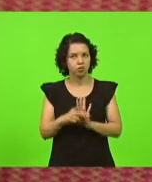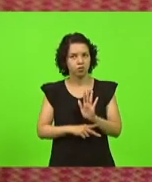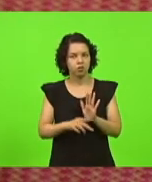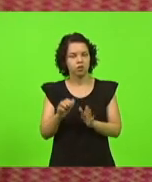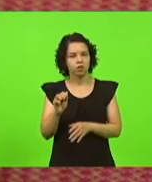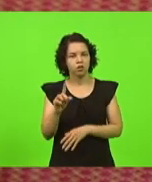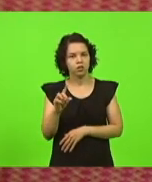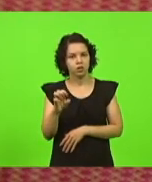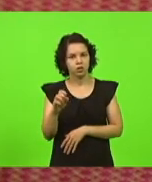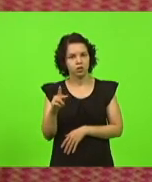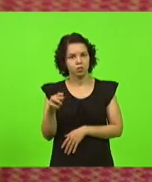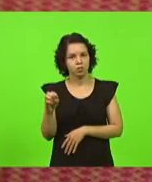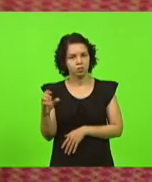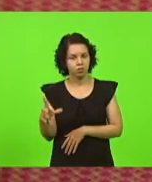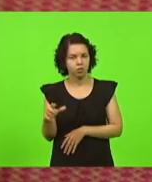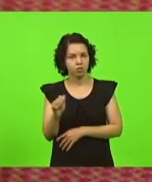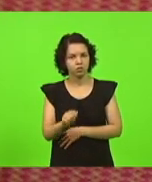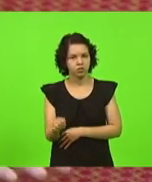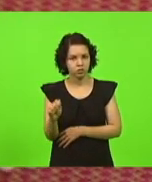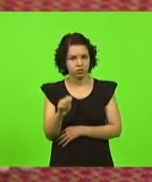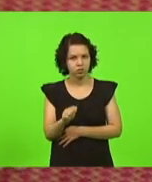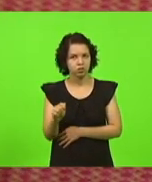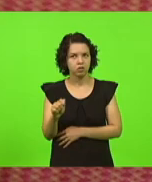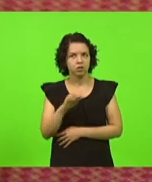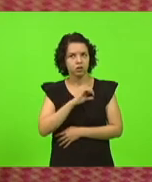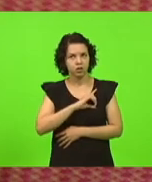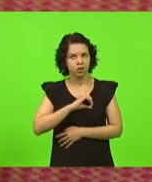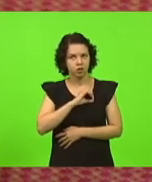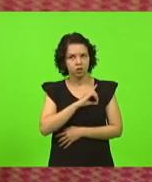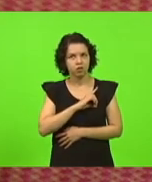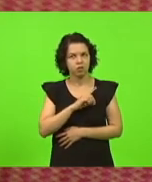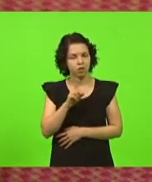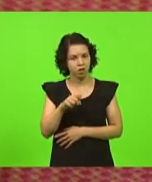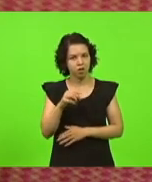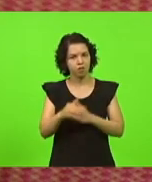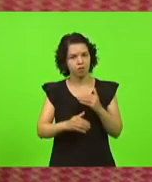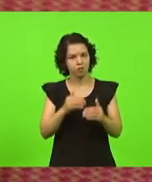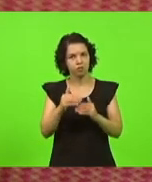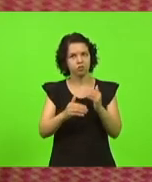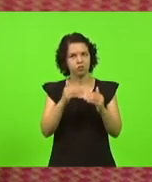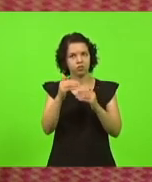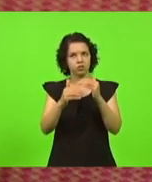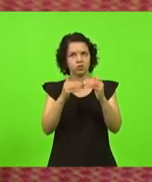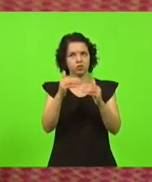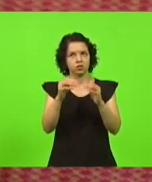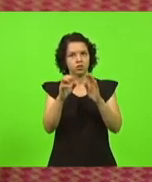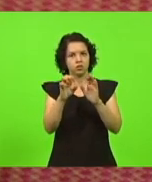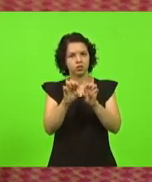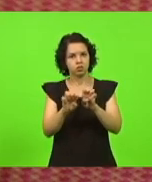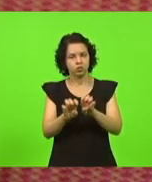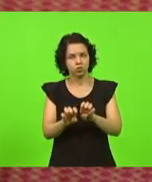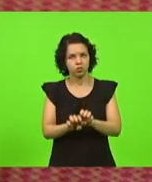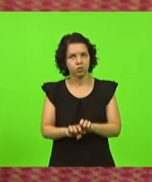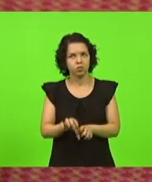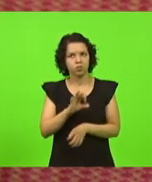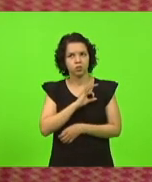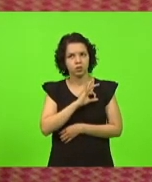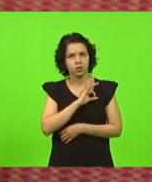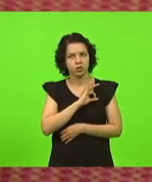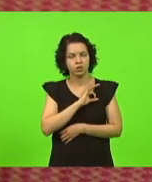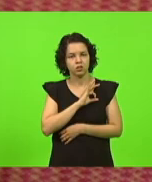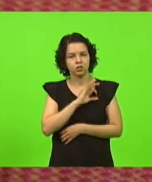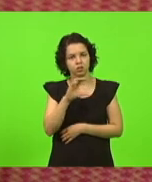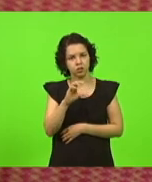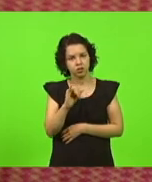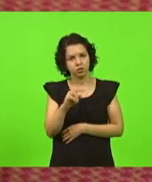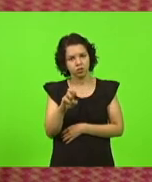associação dos delegados que aprova. É um grande avanço para a estrutura da Polícia Civil e tem o